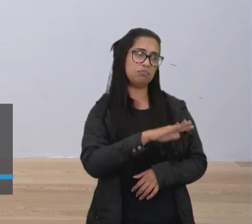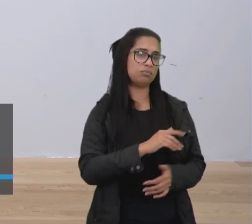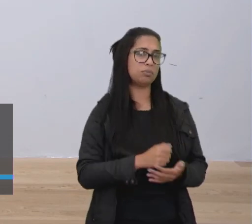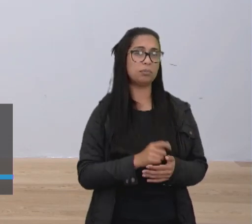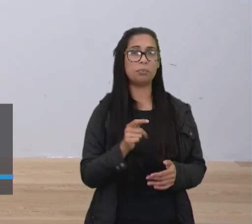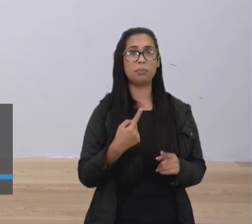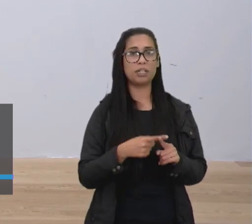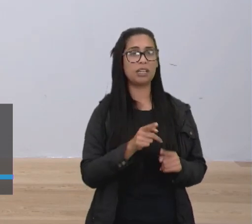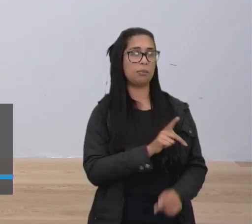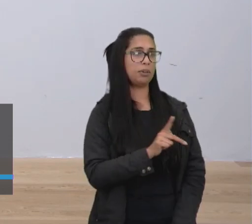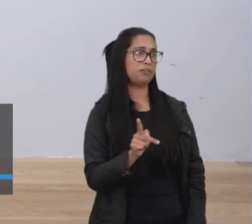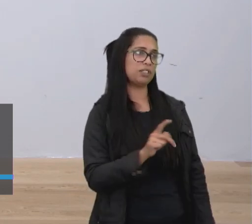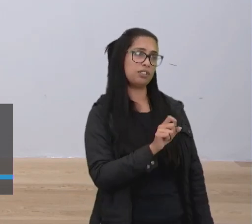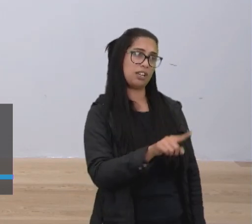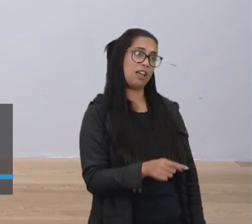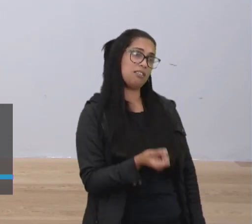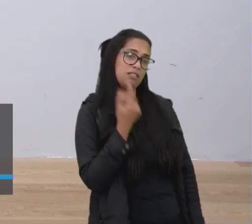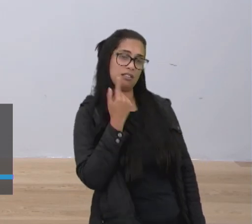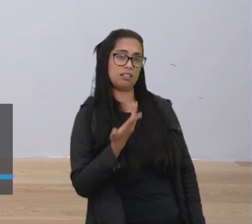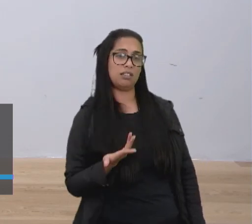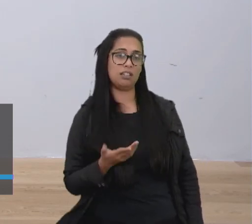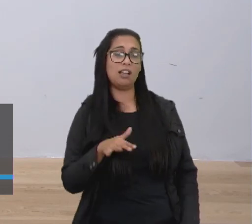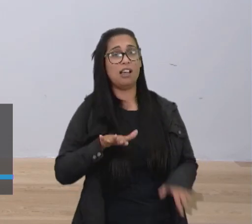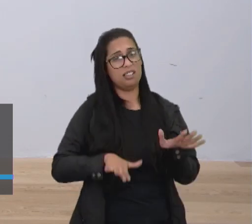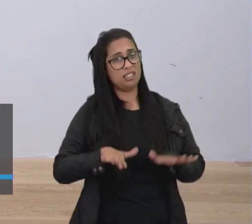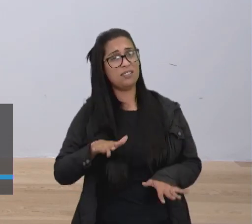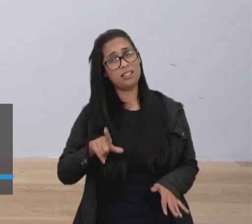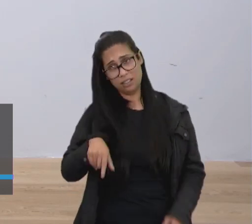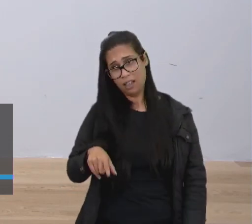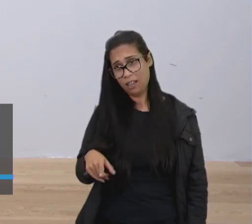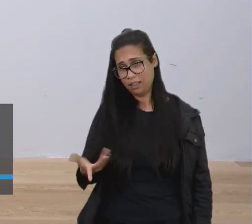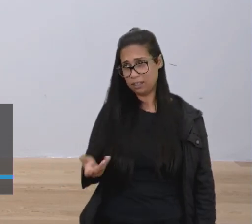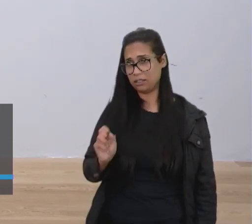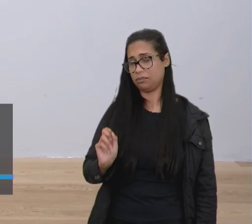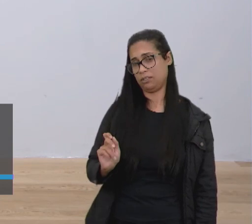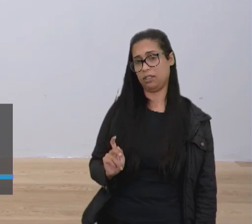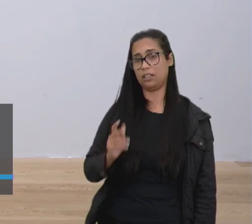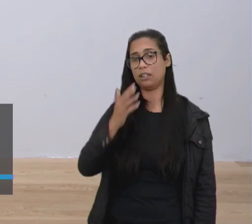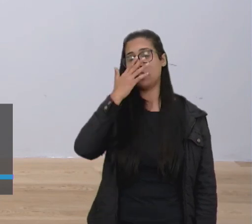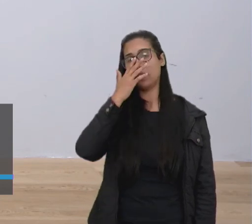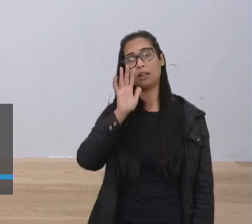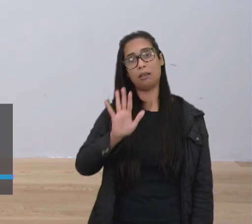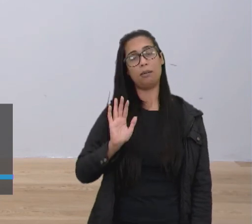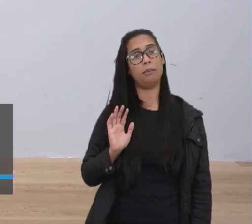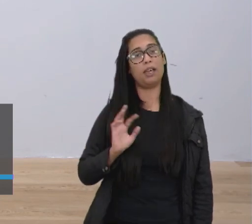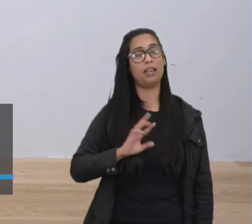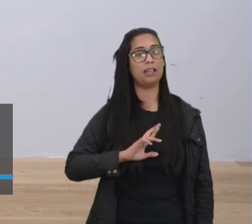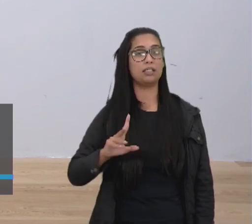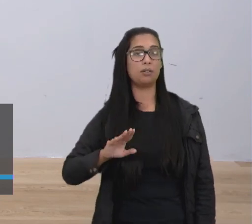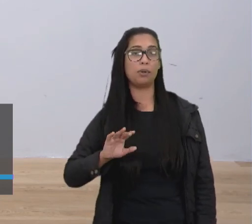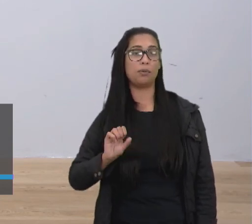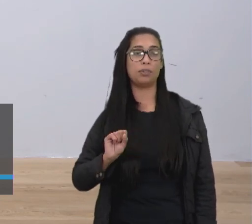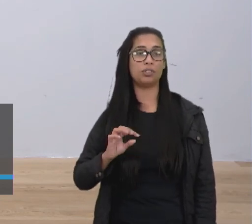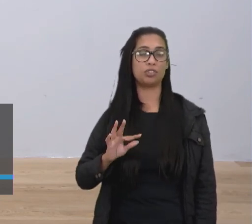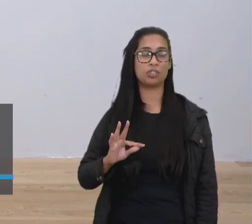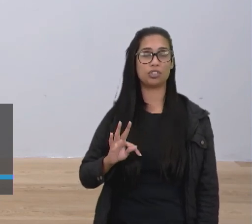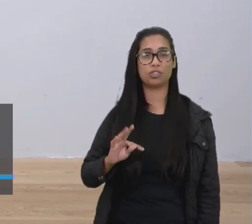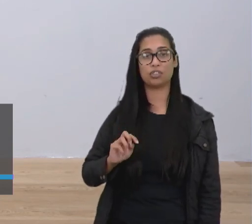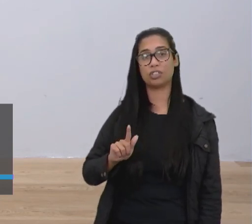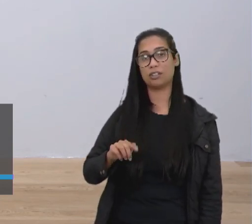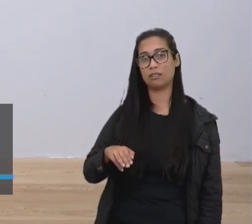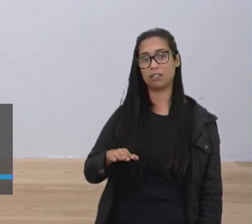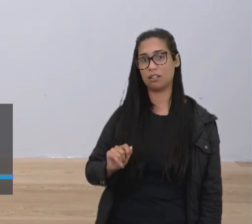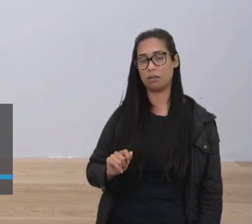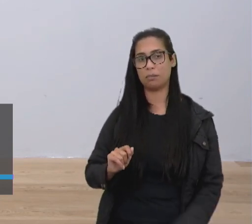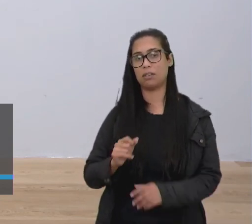esquisito. Não existe isso. Quer dizer, talvez até exista, mas não é um estigma social tão claro, né, de quando a